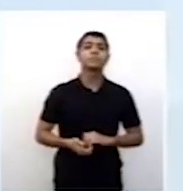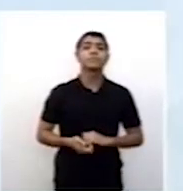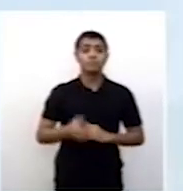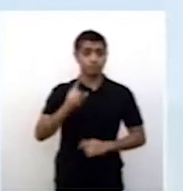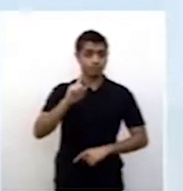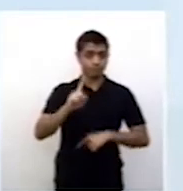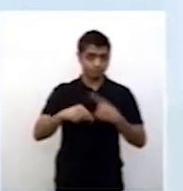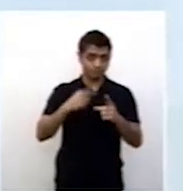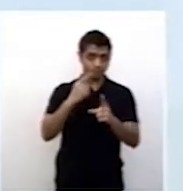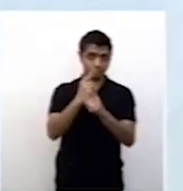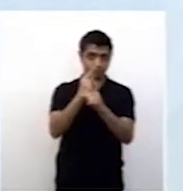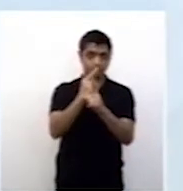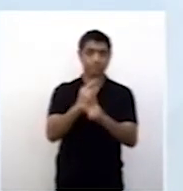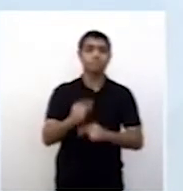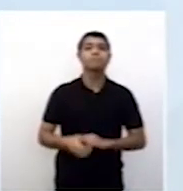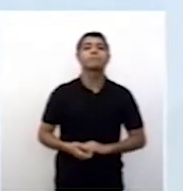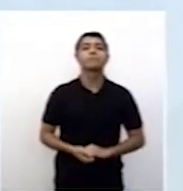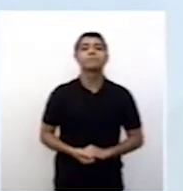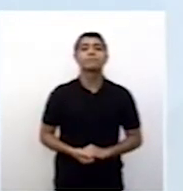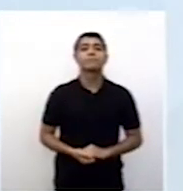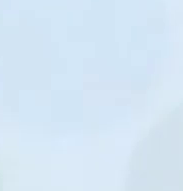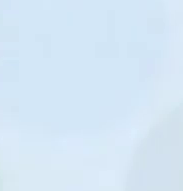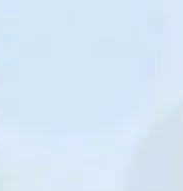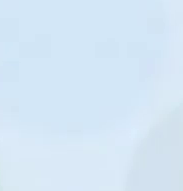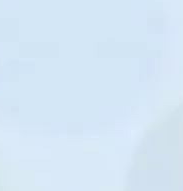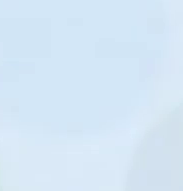Vejo vocês em breve.